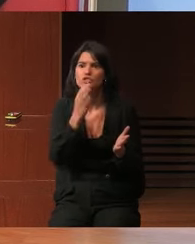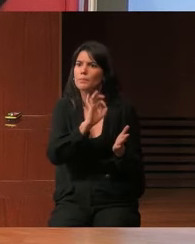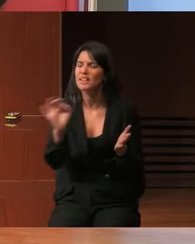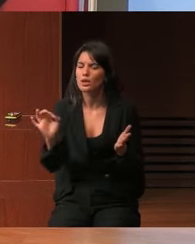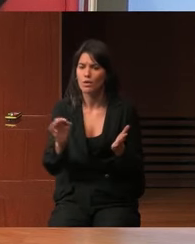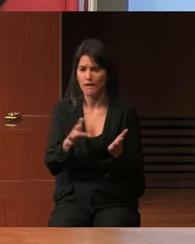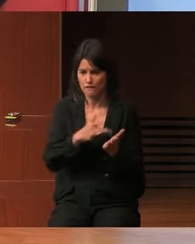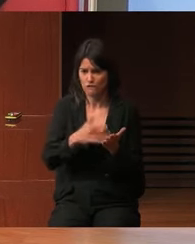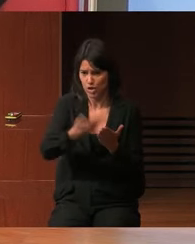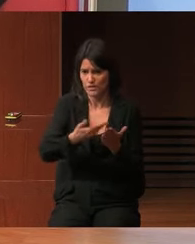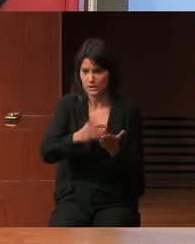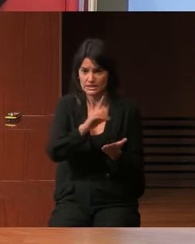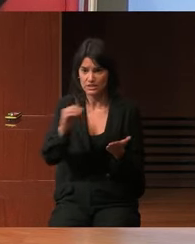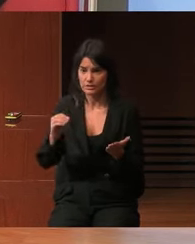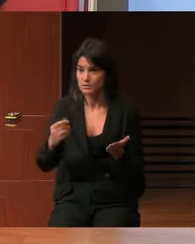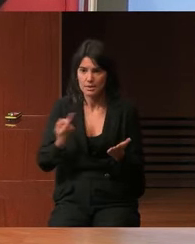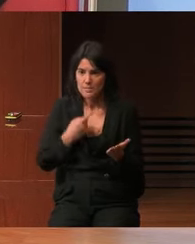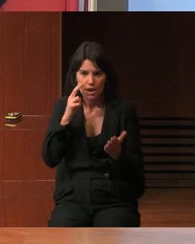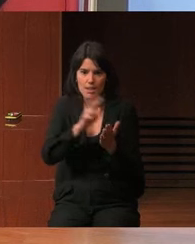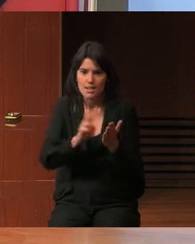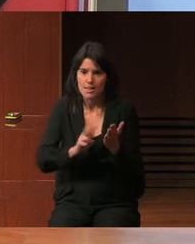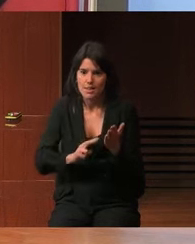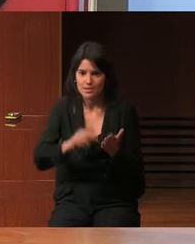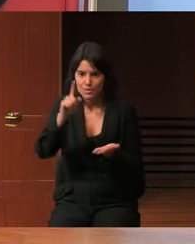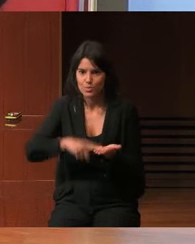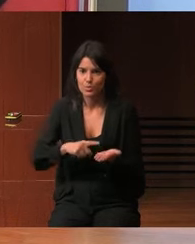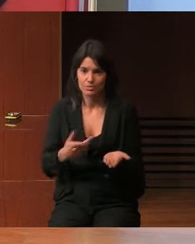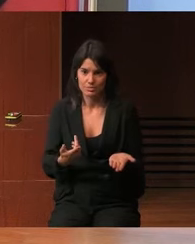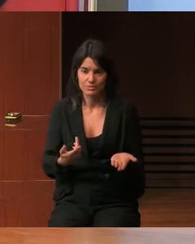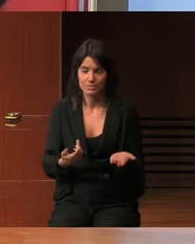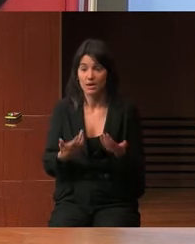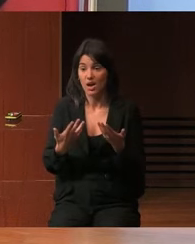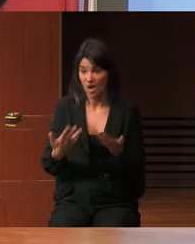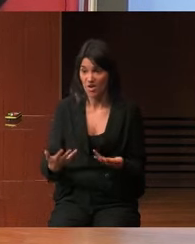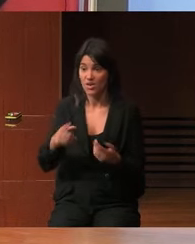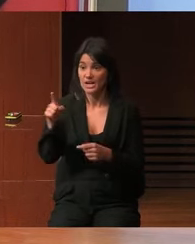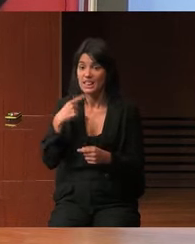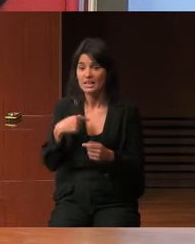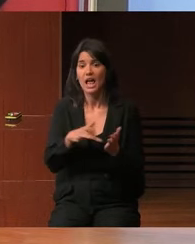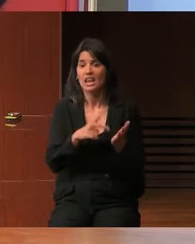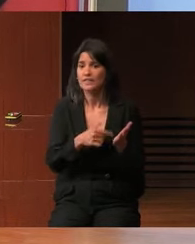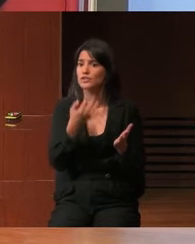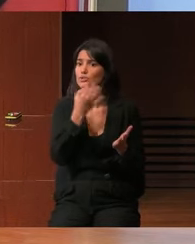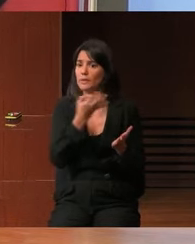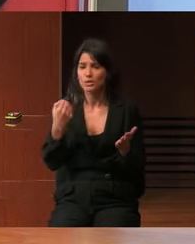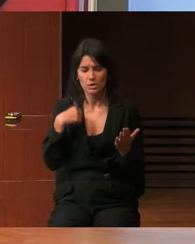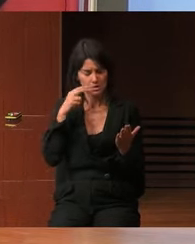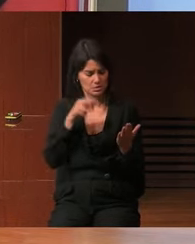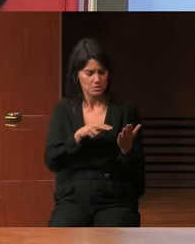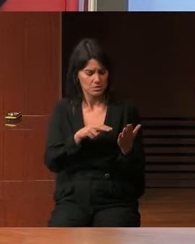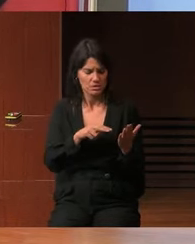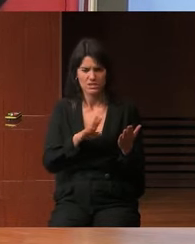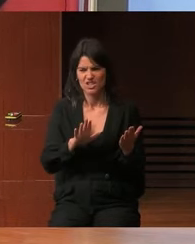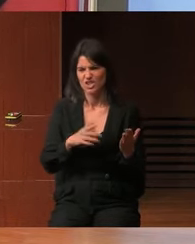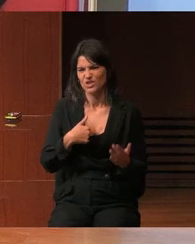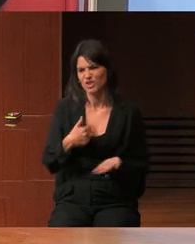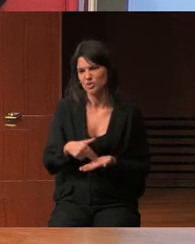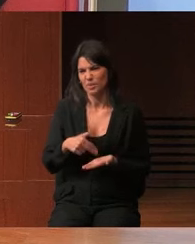tinha 600 páginas e eu não descansava enquanto não lia as 600 páginas. Hoje, se me dizem, o livro é fantástico, olho para aquilo e digo, bom, vou esperar pelo filme.